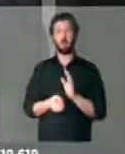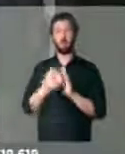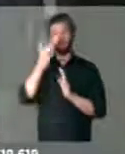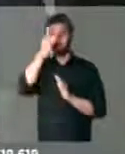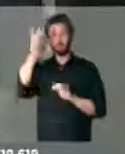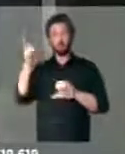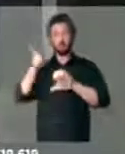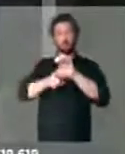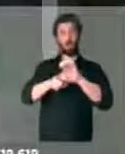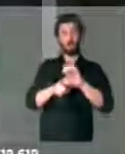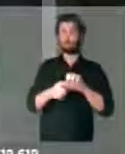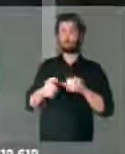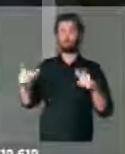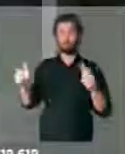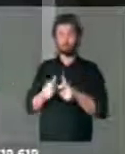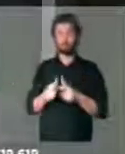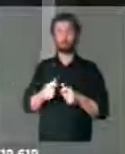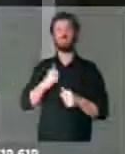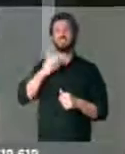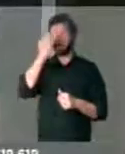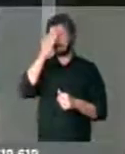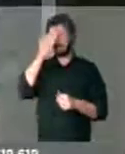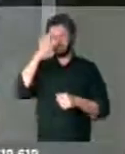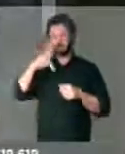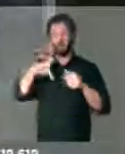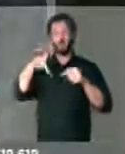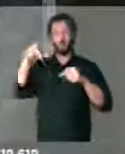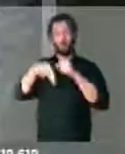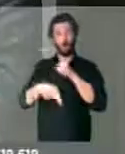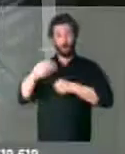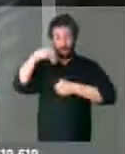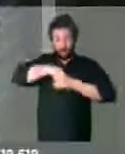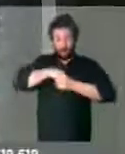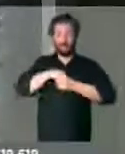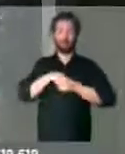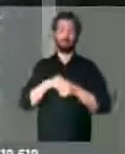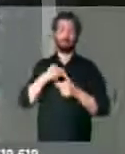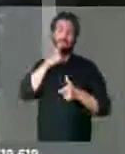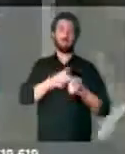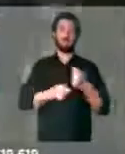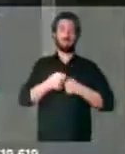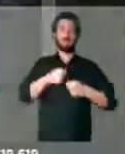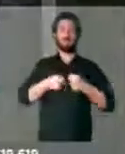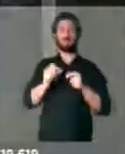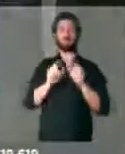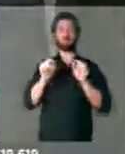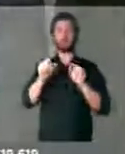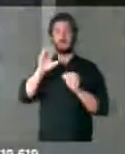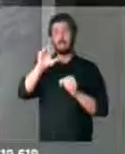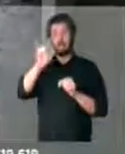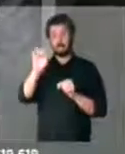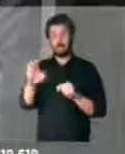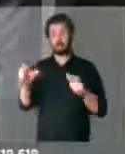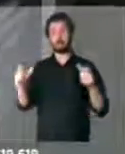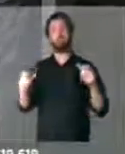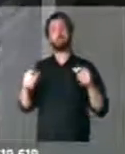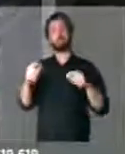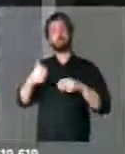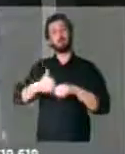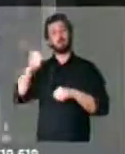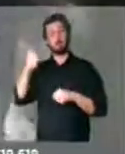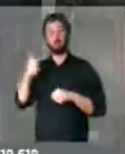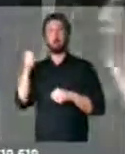cargos, mostrando de forma clara que sabe cortar na própria carne para que o país possa sair dessa crise, para que o país